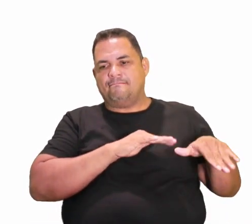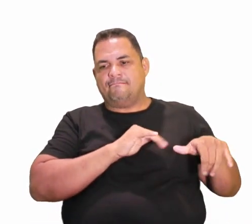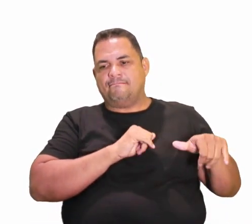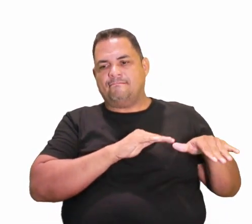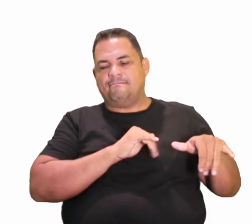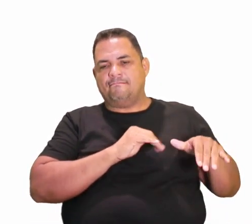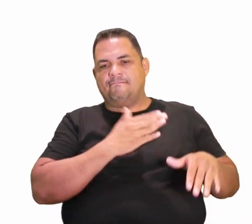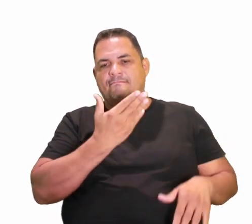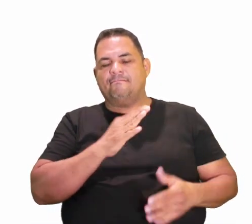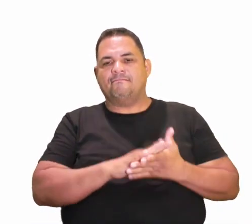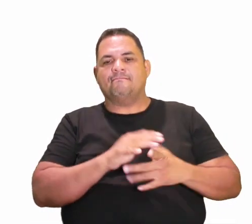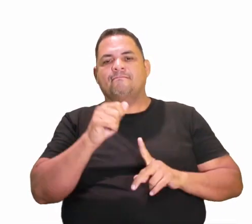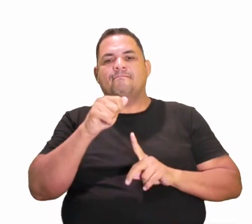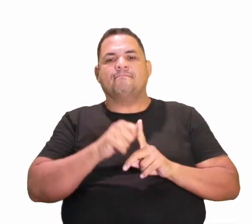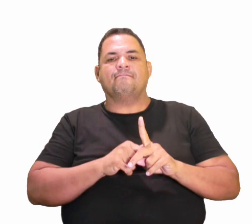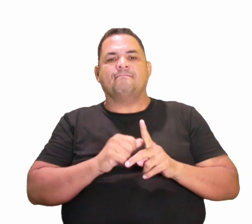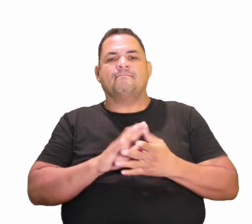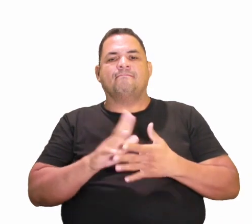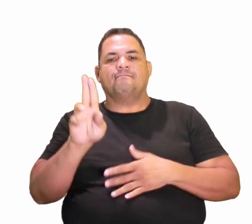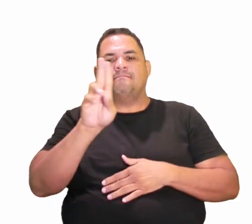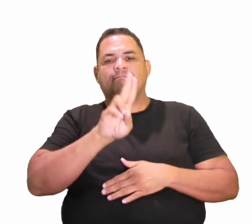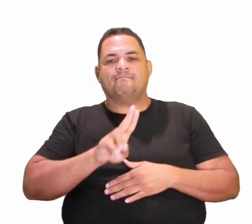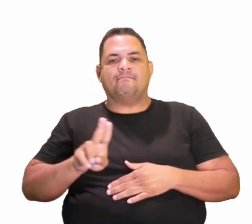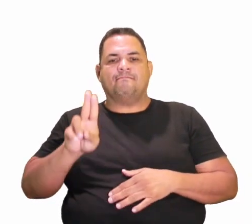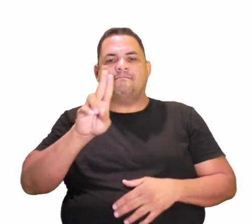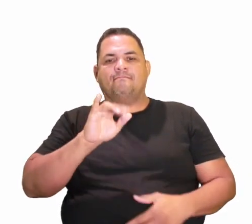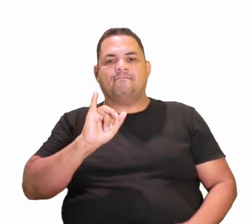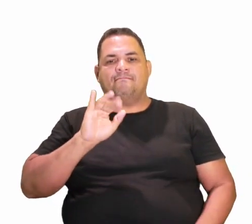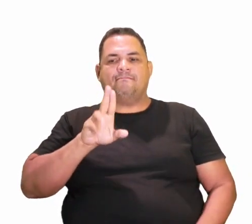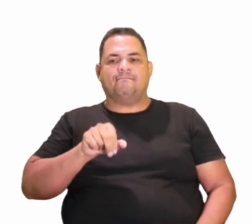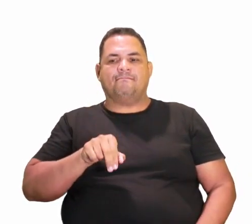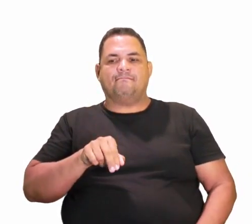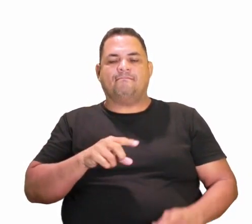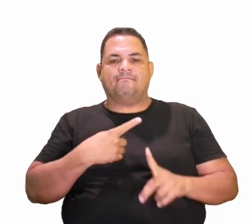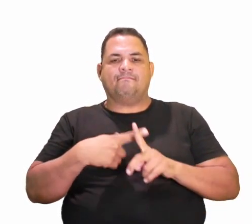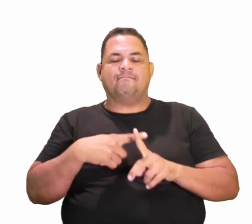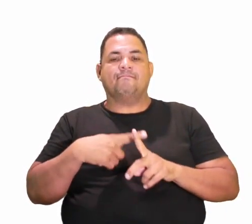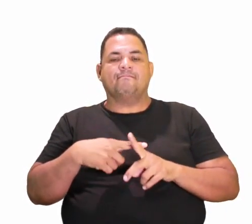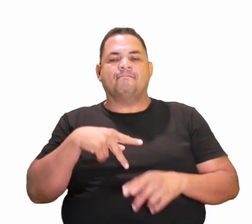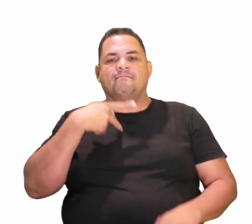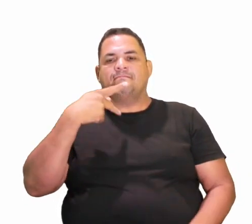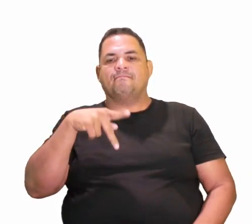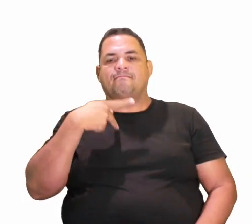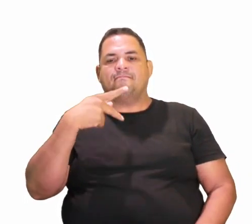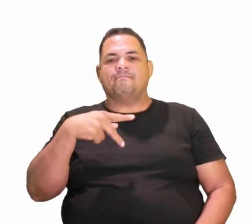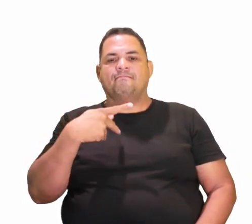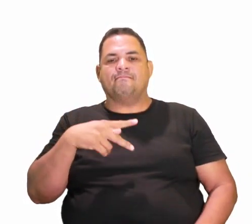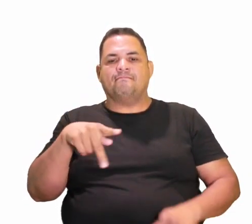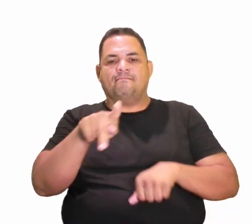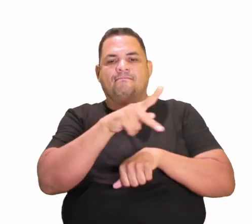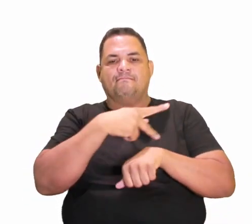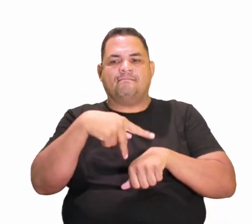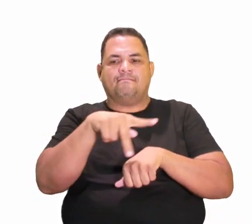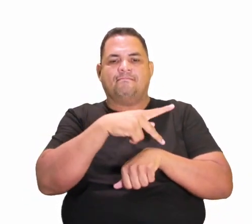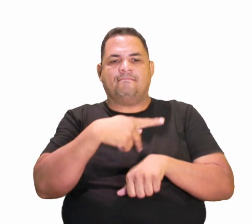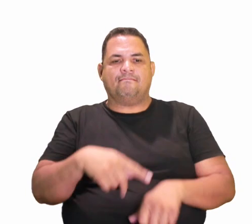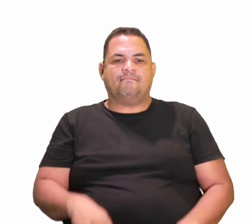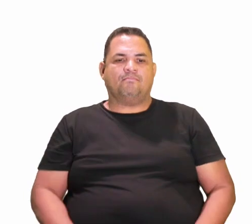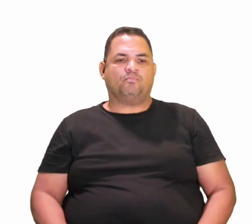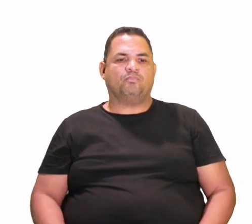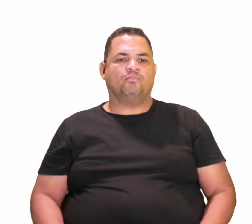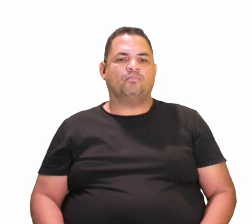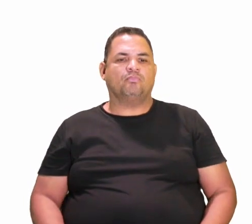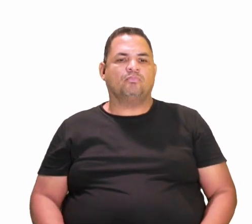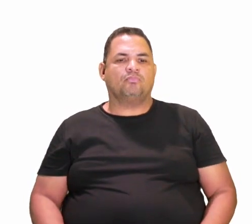acabei de responder, você iria usar o in de novo, porque aqui você está falando sobre país, né? The